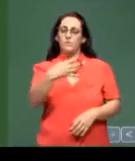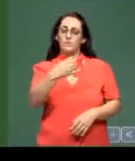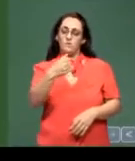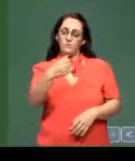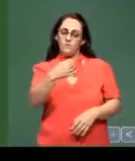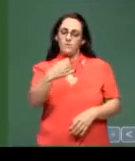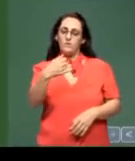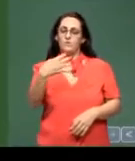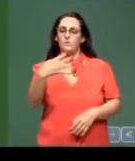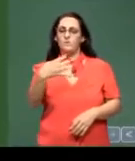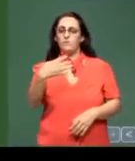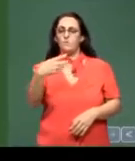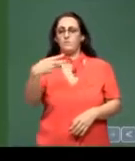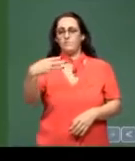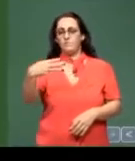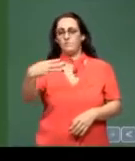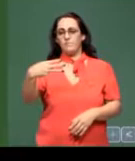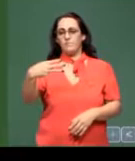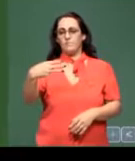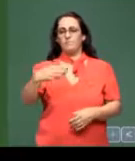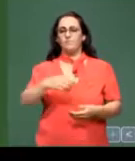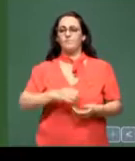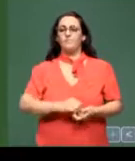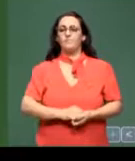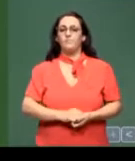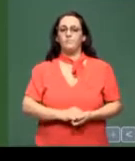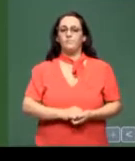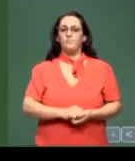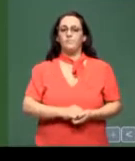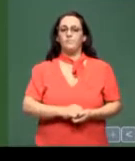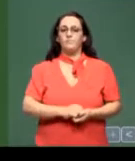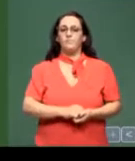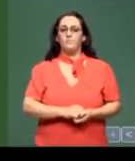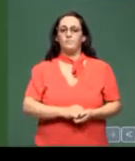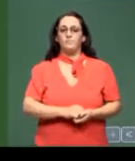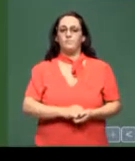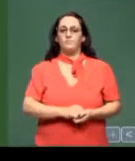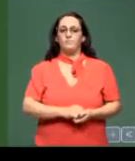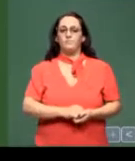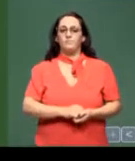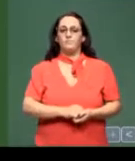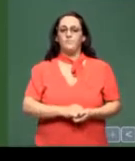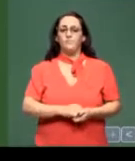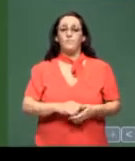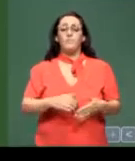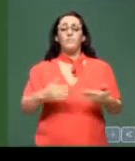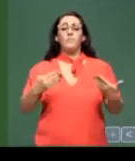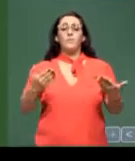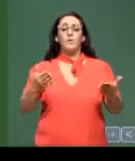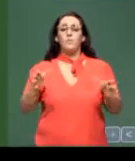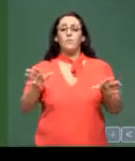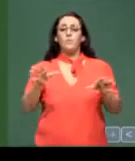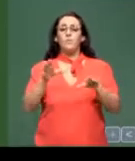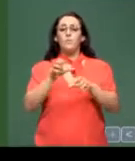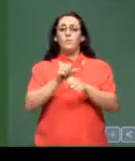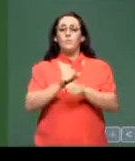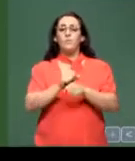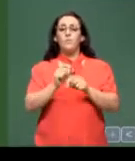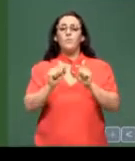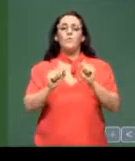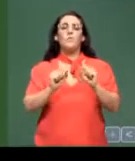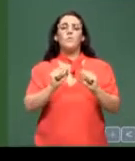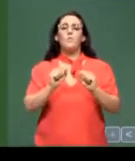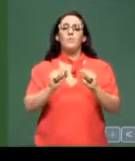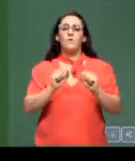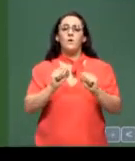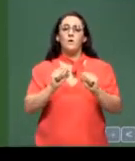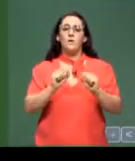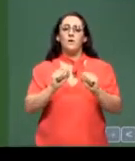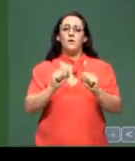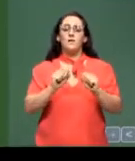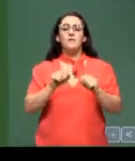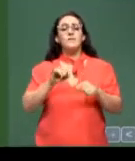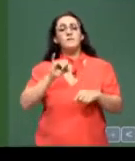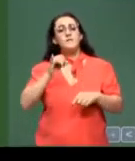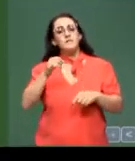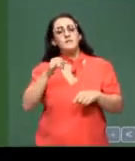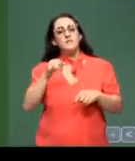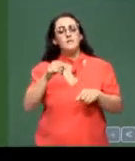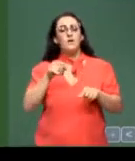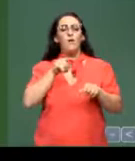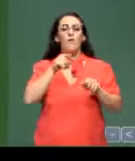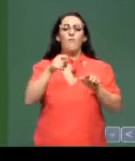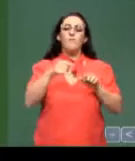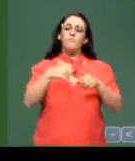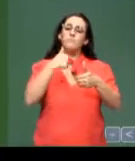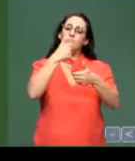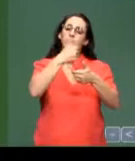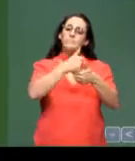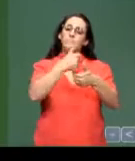3, menos 37. Resumo, né? Mesmo que a expressão na qual você está